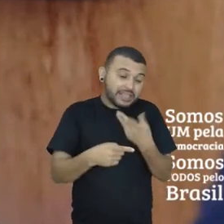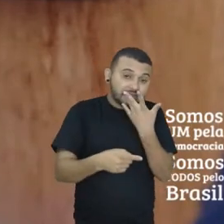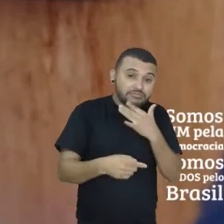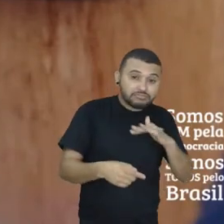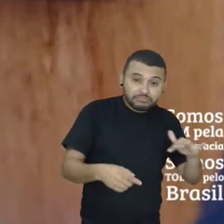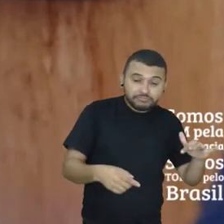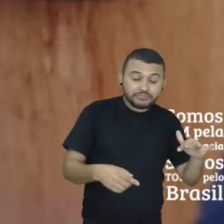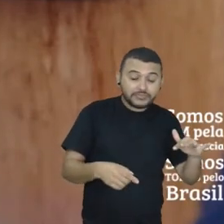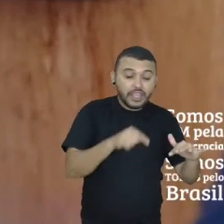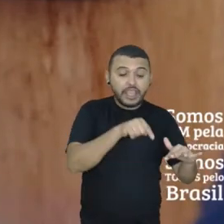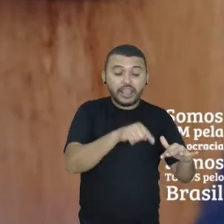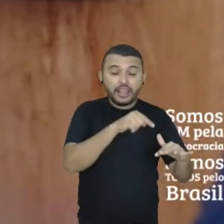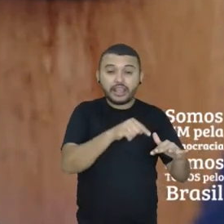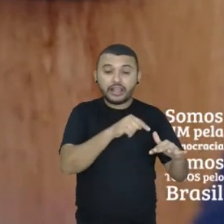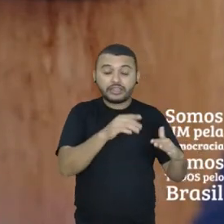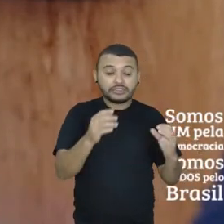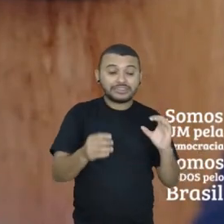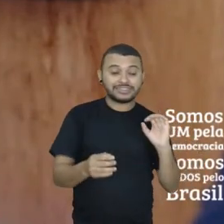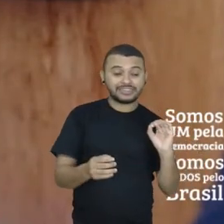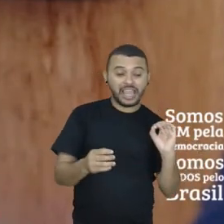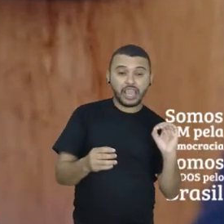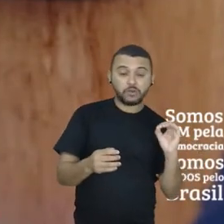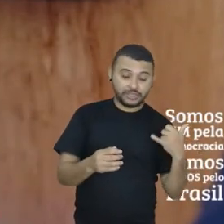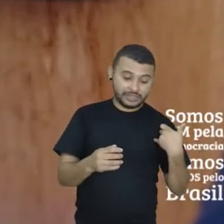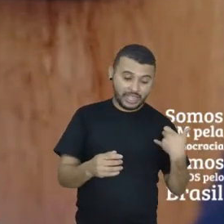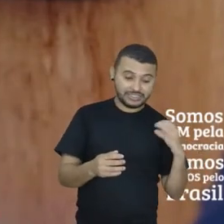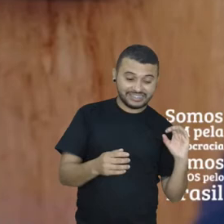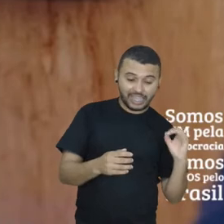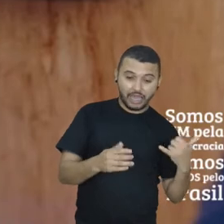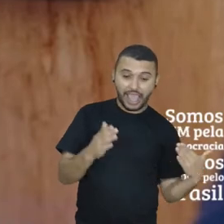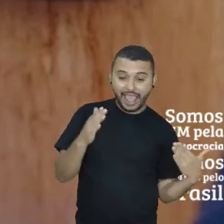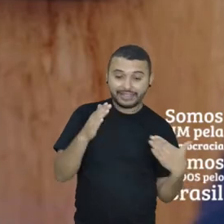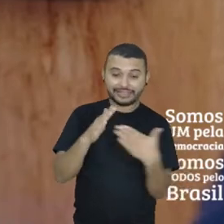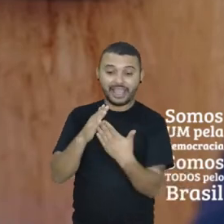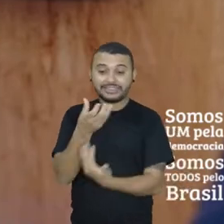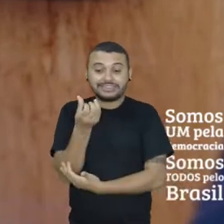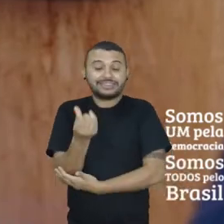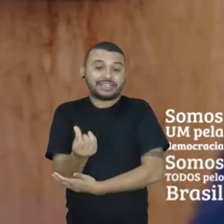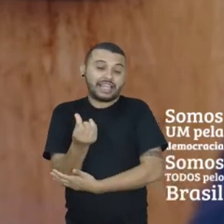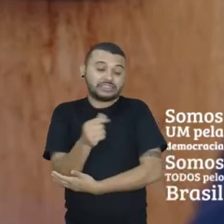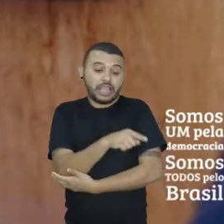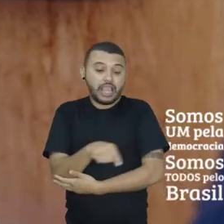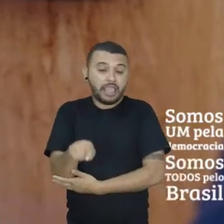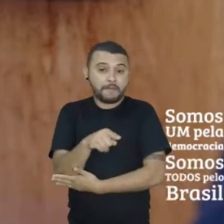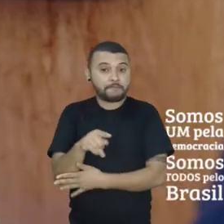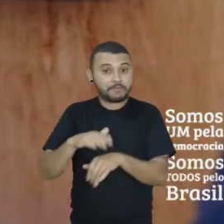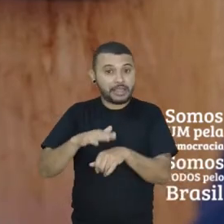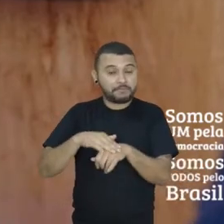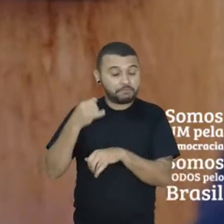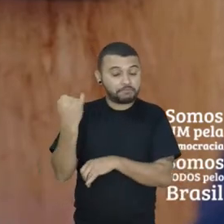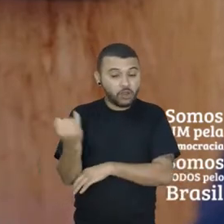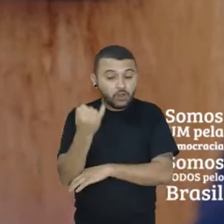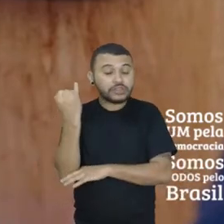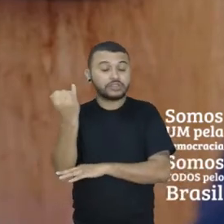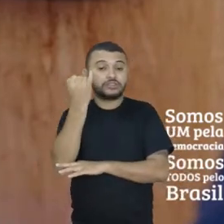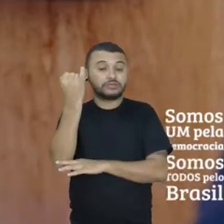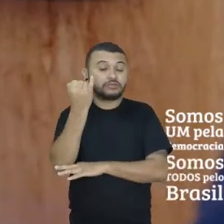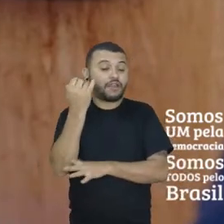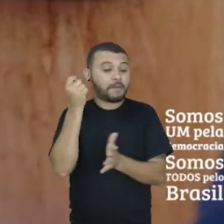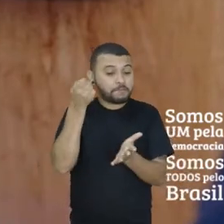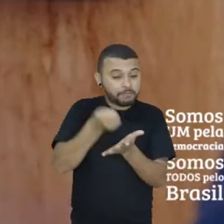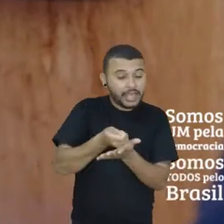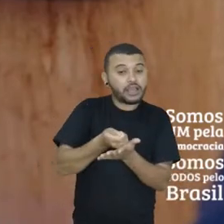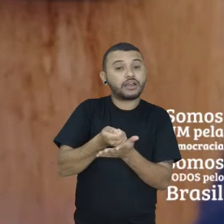Então, a criança de 0 a 6 anos, a chamada primeira infância, ela é fundamental. Então, nós temos